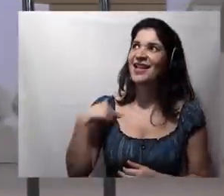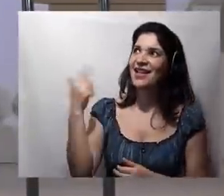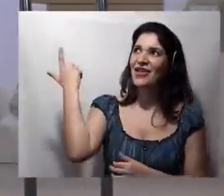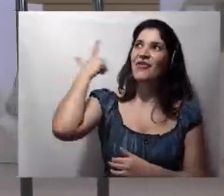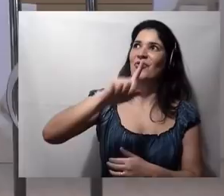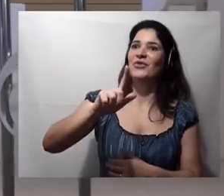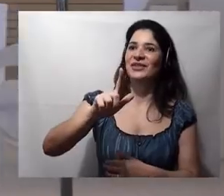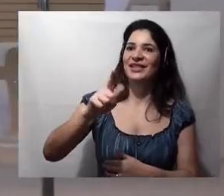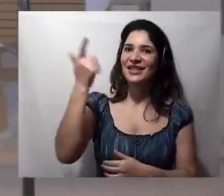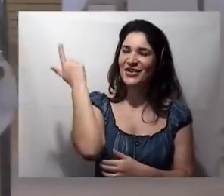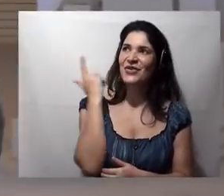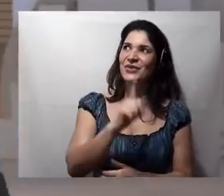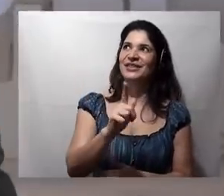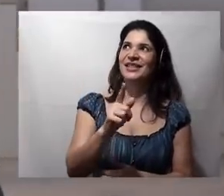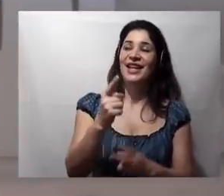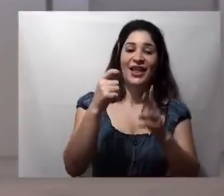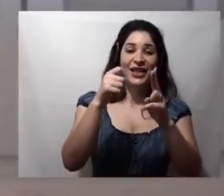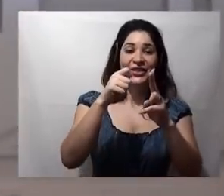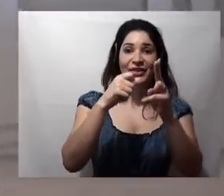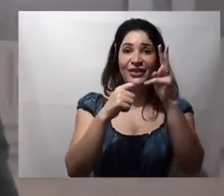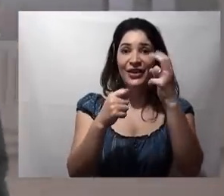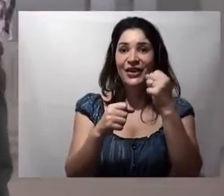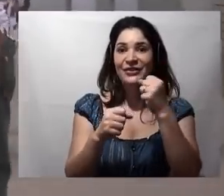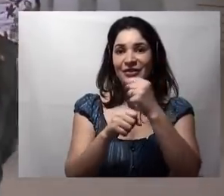a cuia araxá